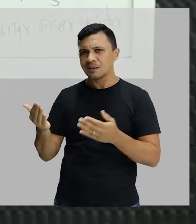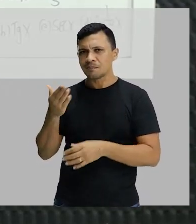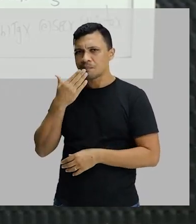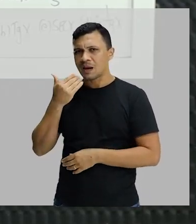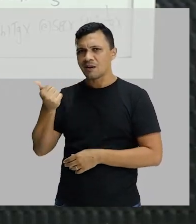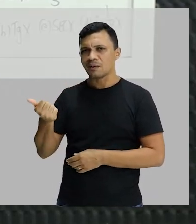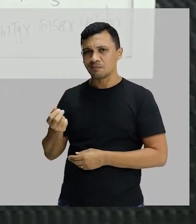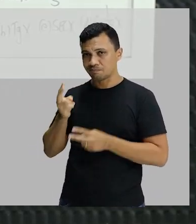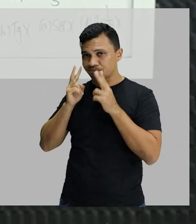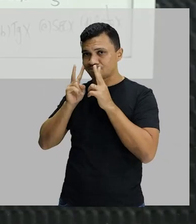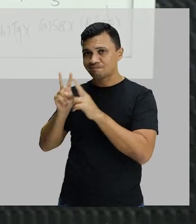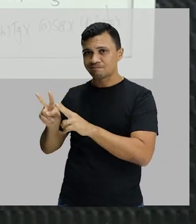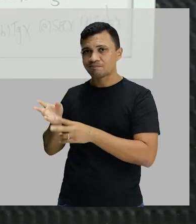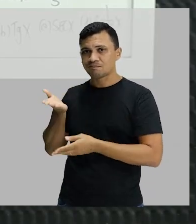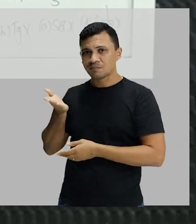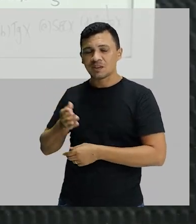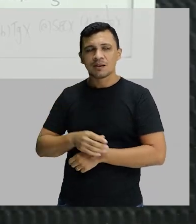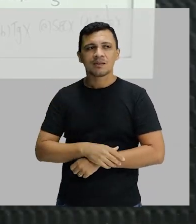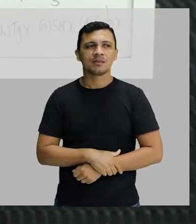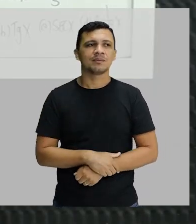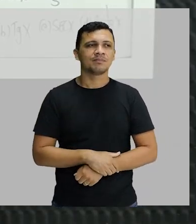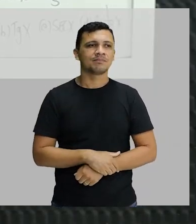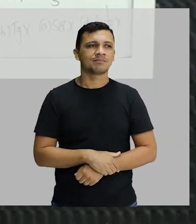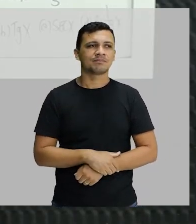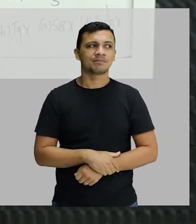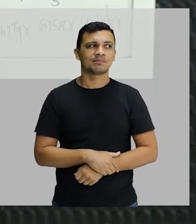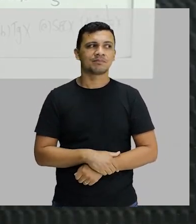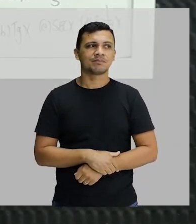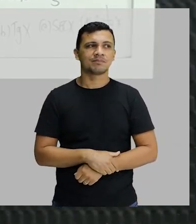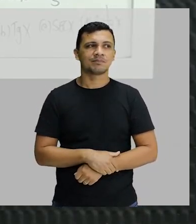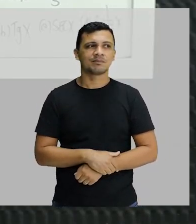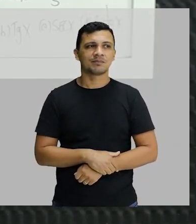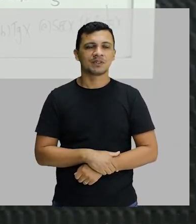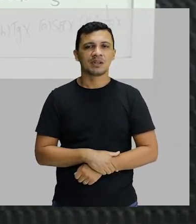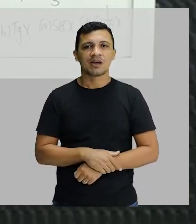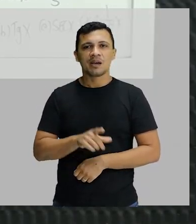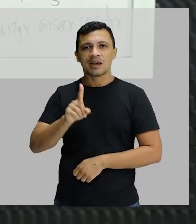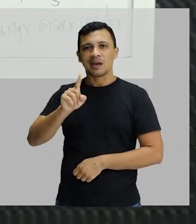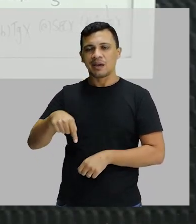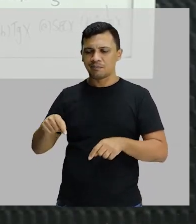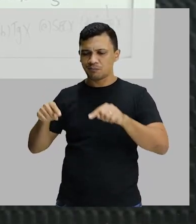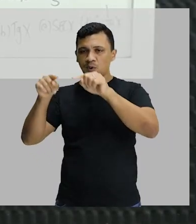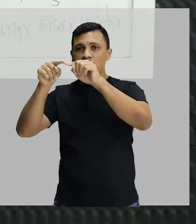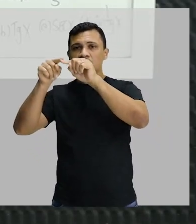melhor. Certo? Então, é o triângulo OPN.